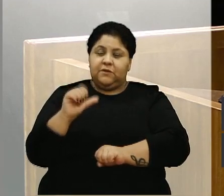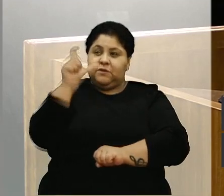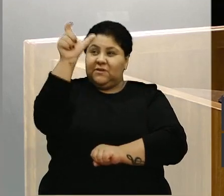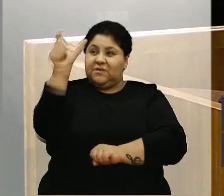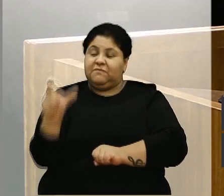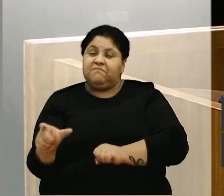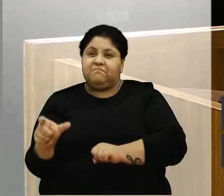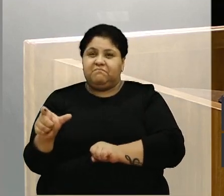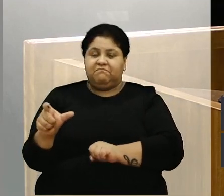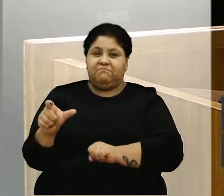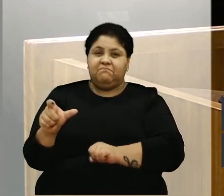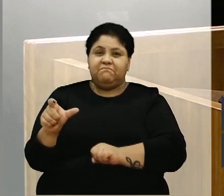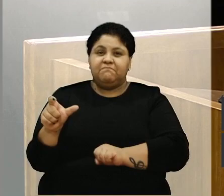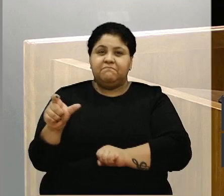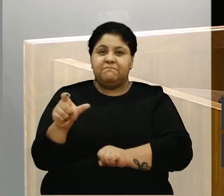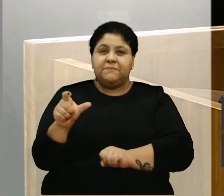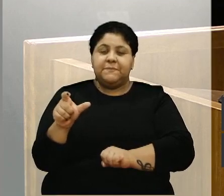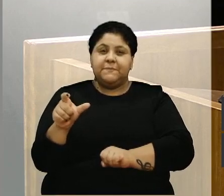pessoas que estão